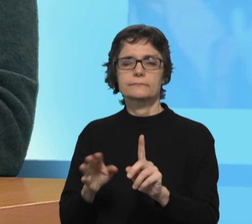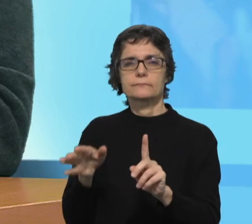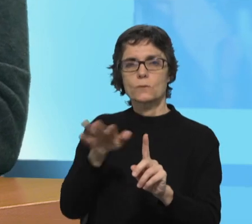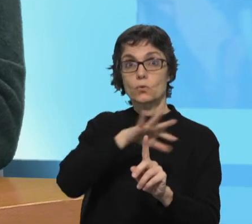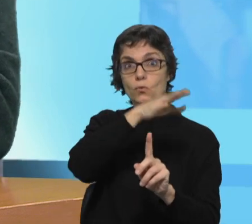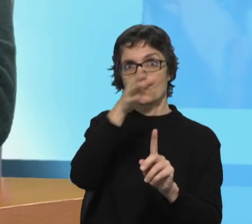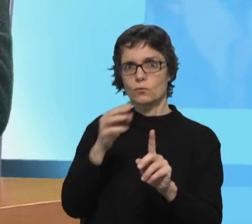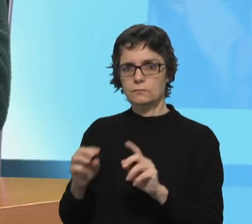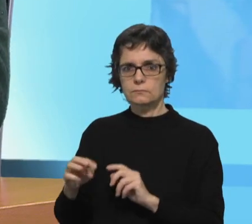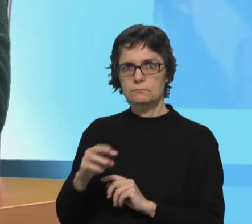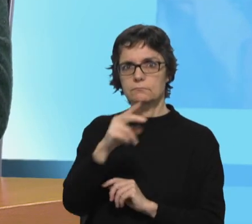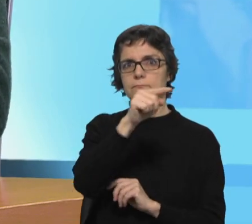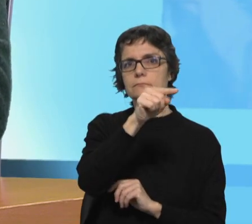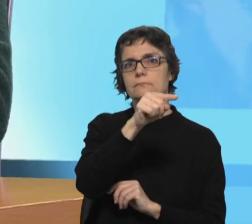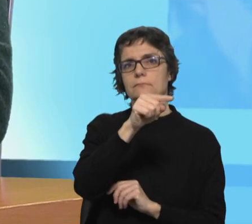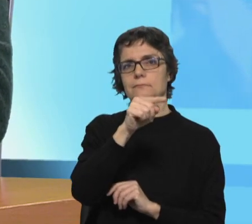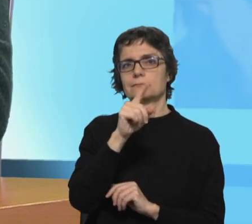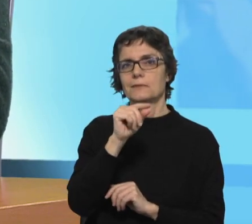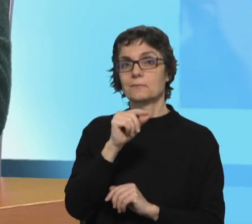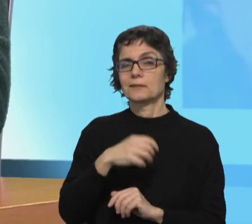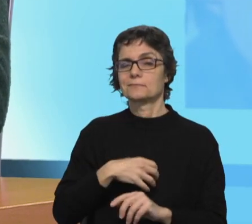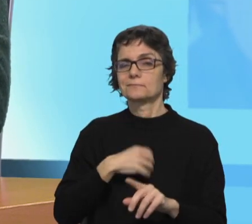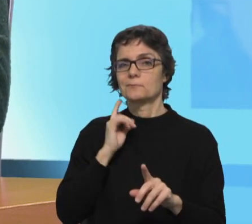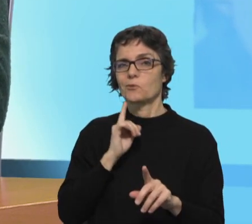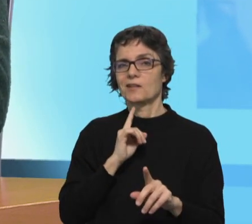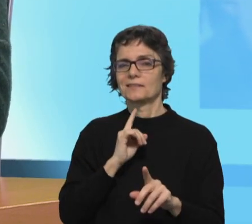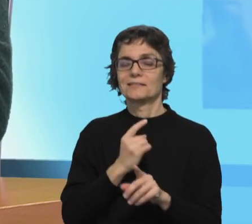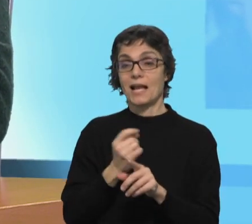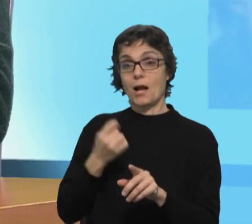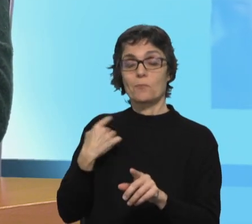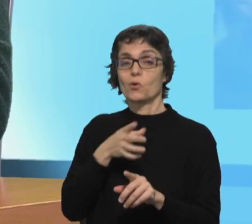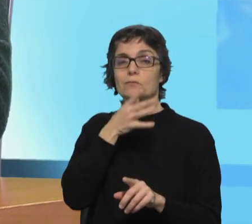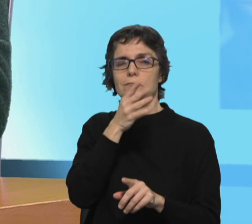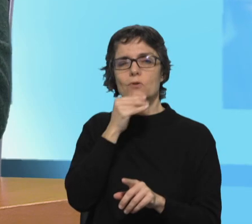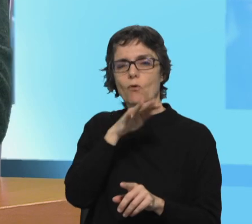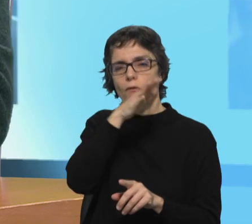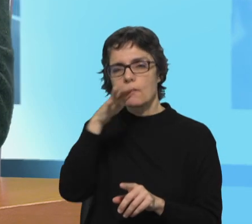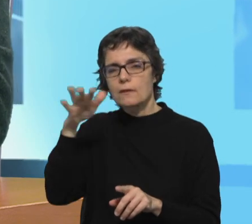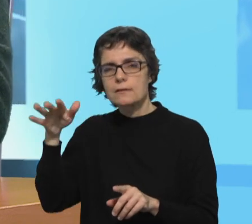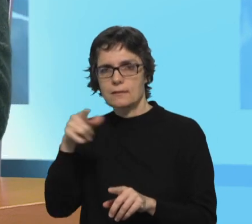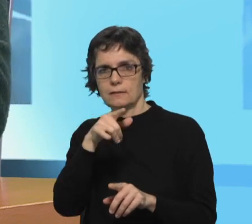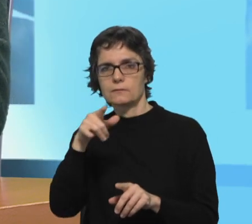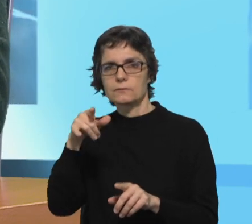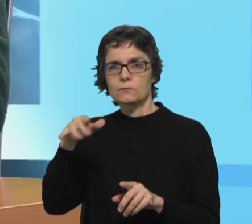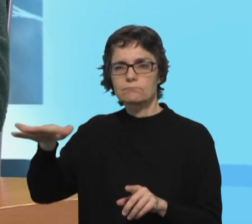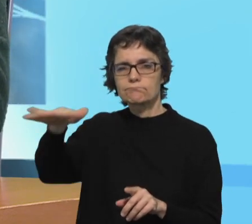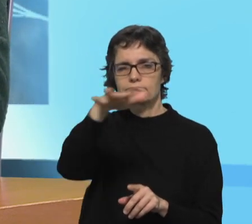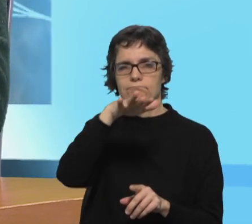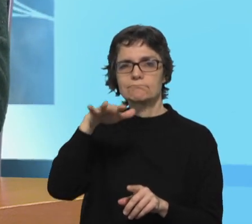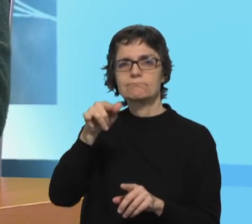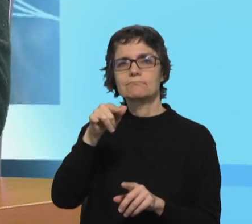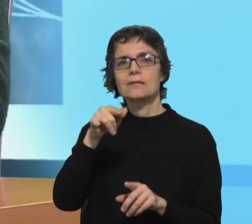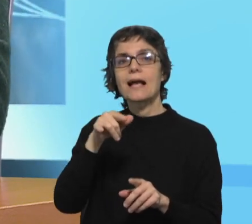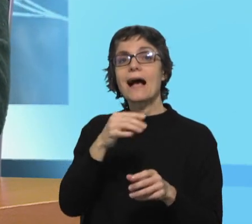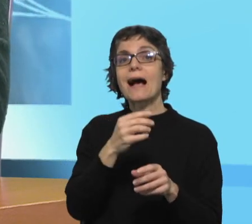significativo. É significativo. Lá está, há bocado falávamos do deserto. Há certos espaços que são,